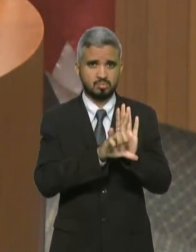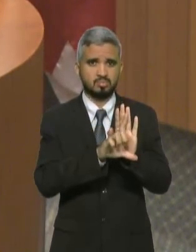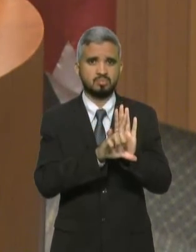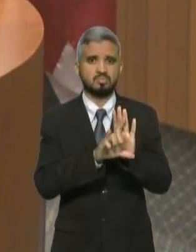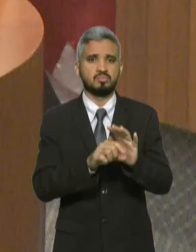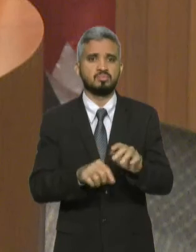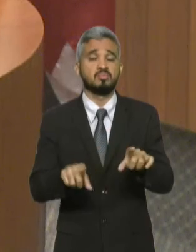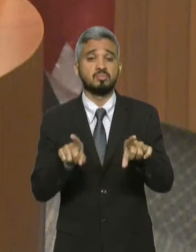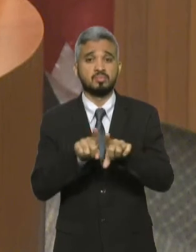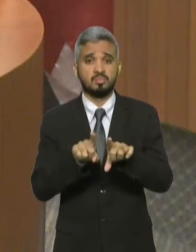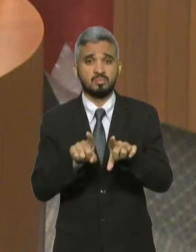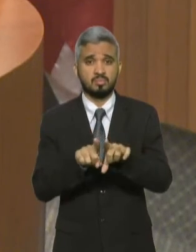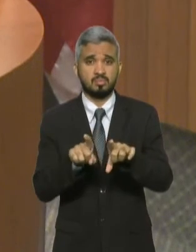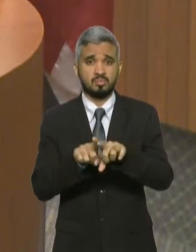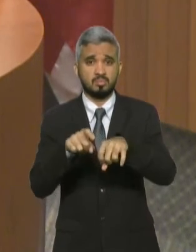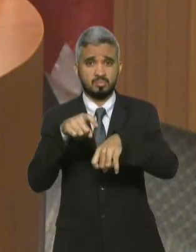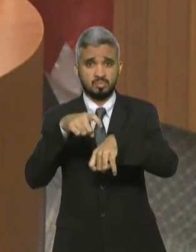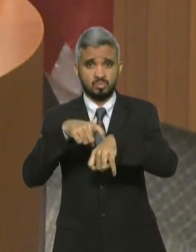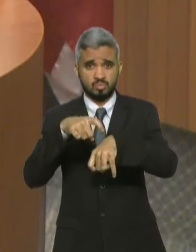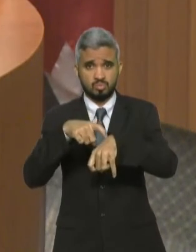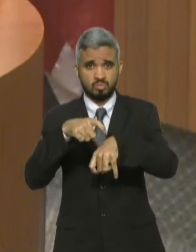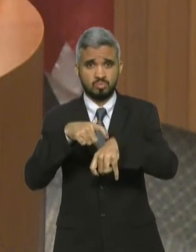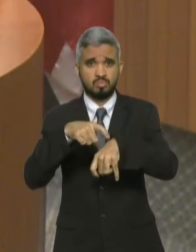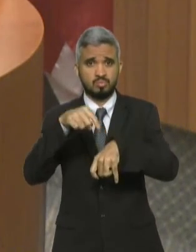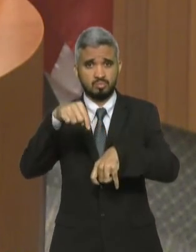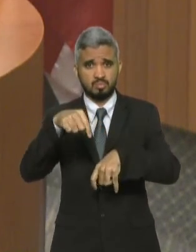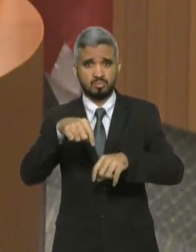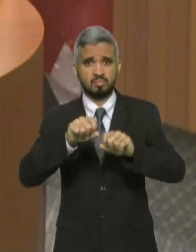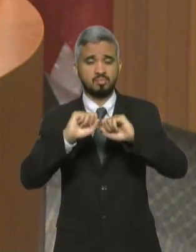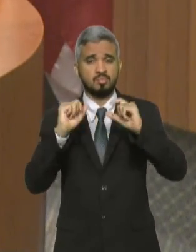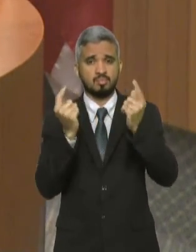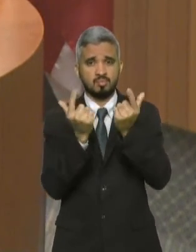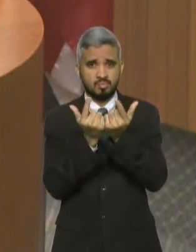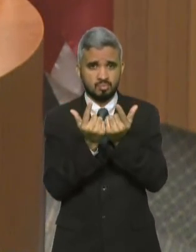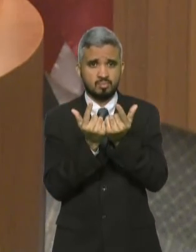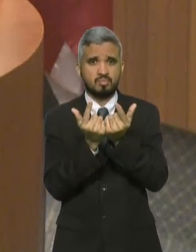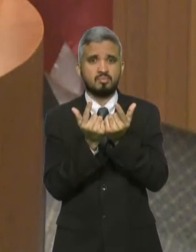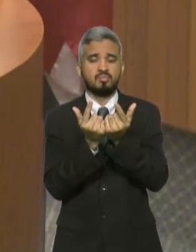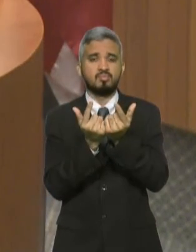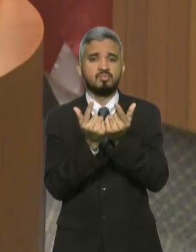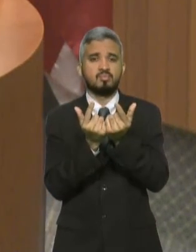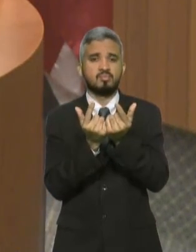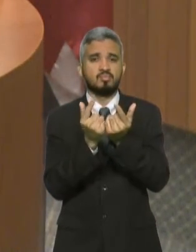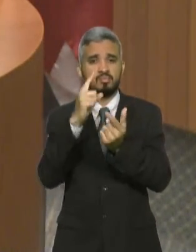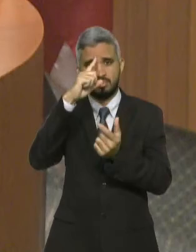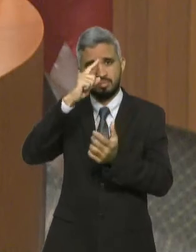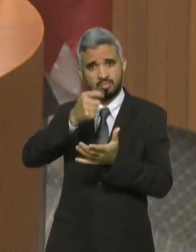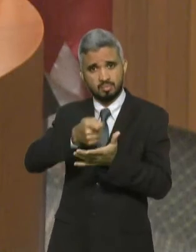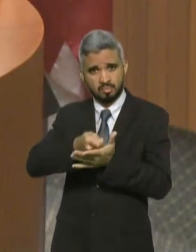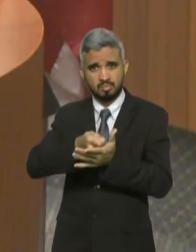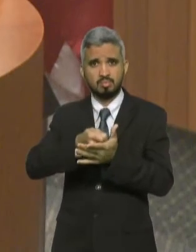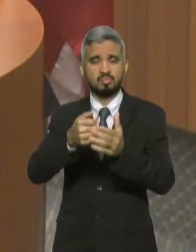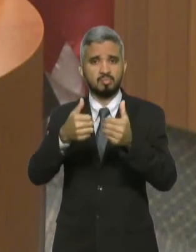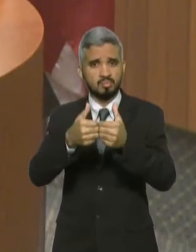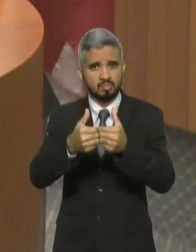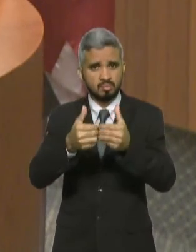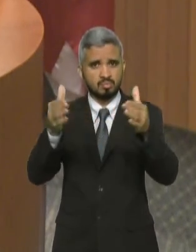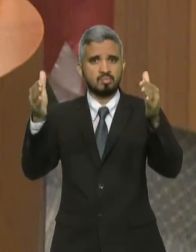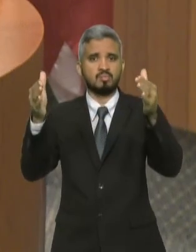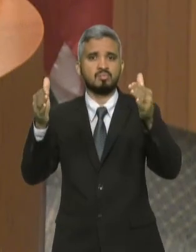galerias para o povo, para que essa casa efetivamente seja a casa do